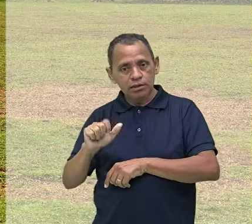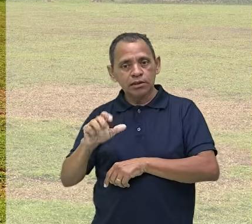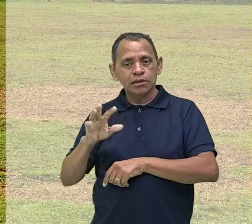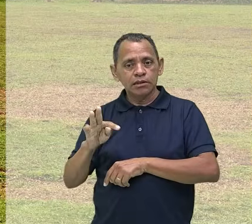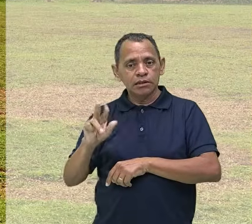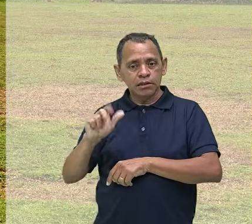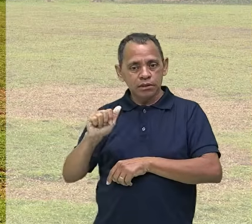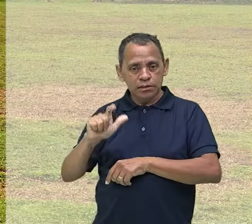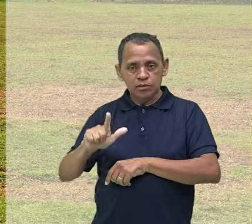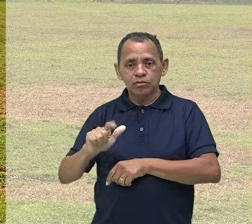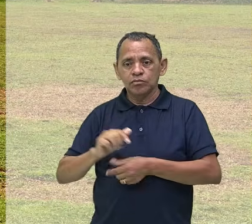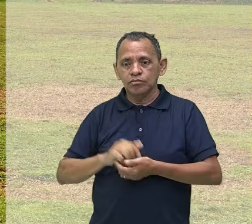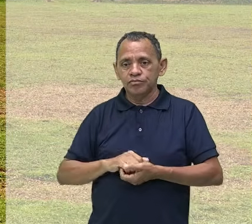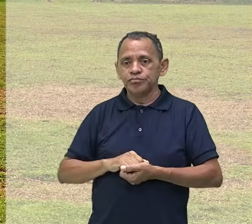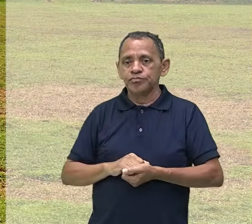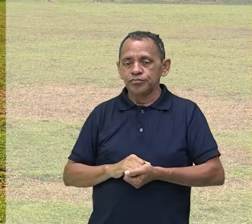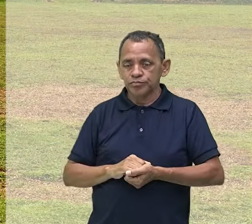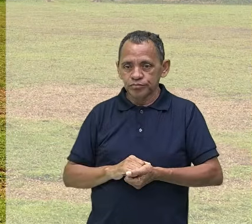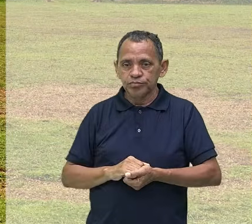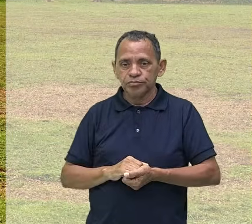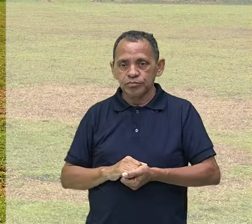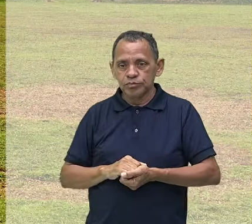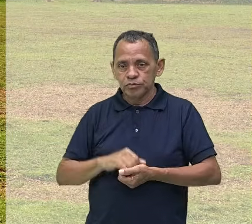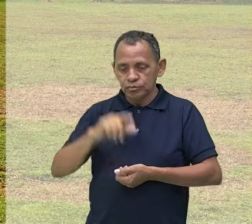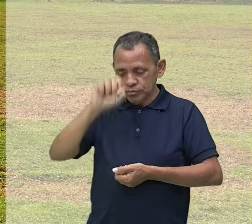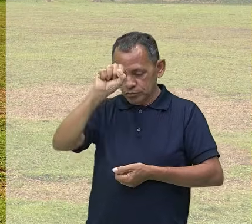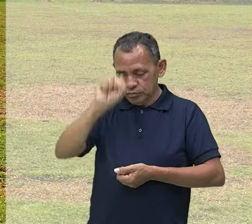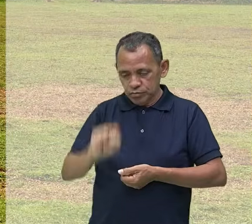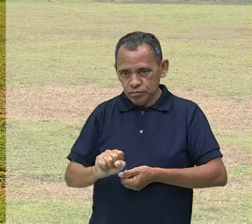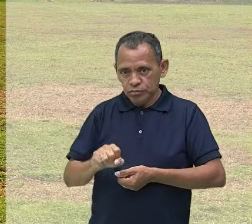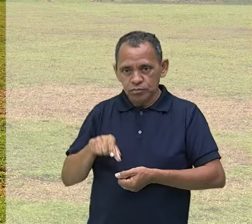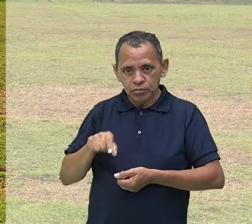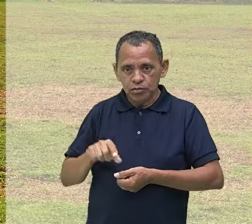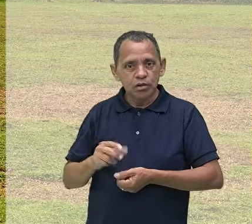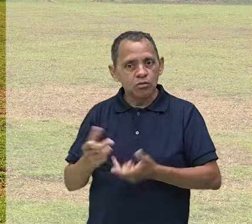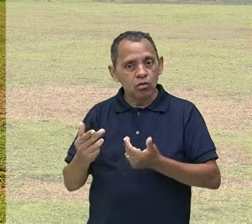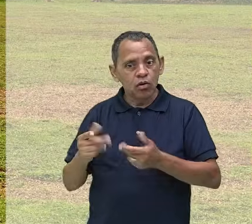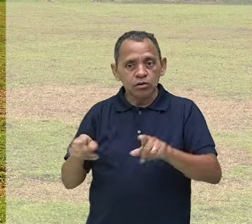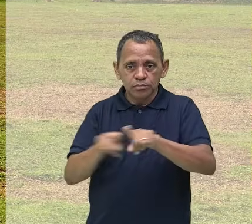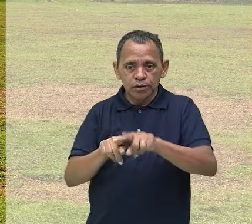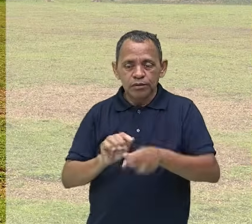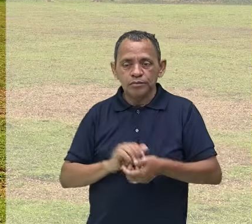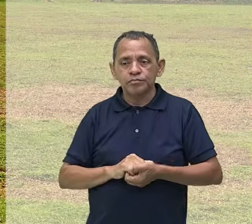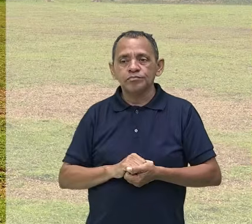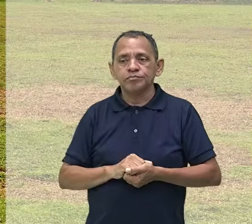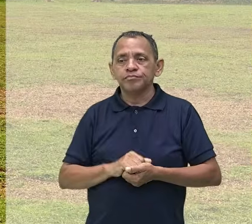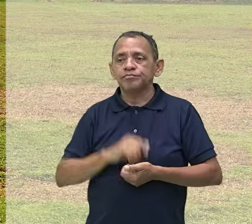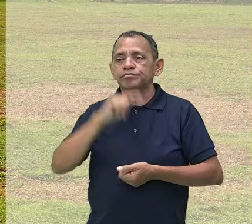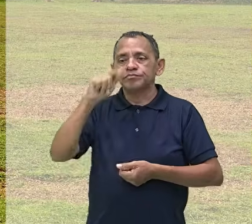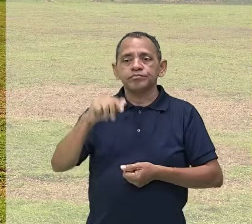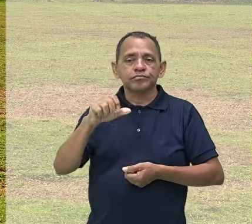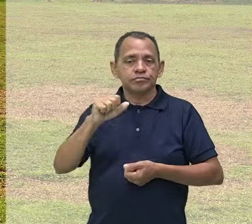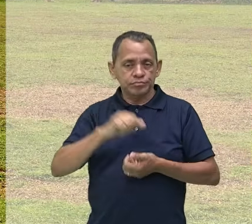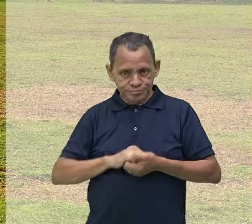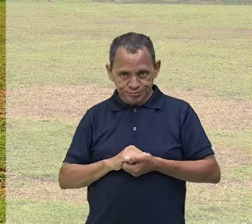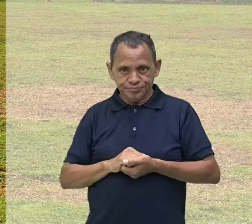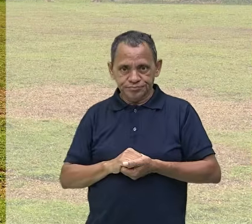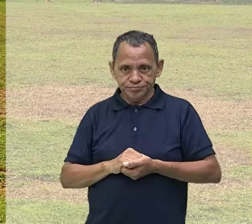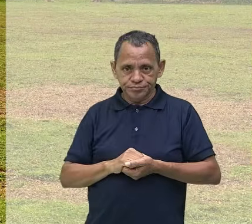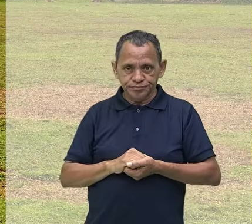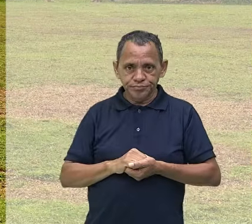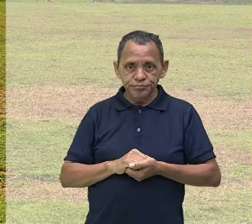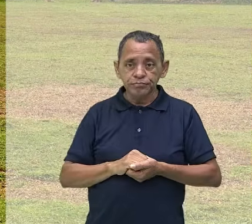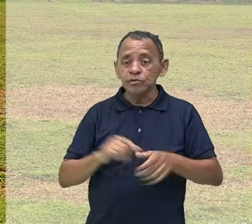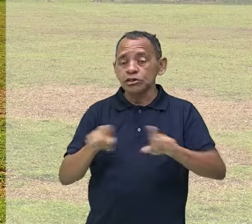esquecer. Meridional ou austral é a mesma coisa que sul, tá bom? Setentrional e boreal é a mesma coisa que norte, tá? E isso